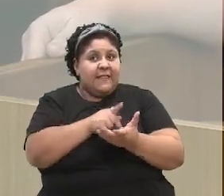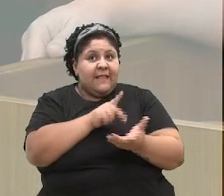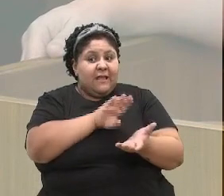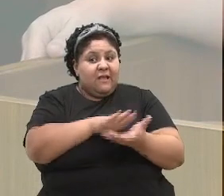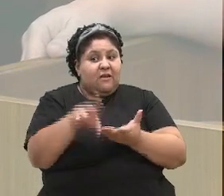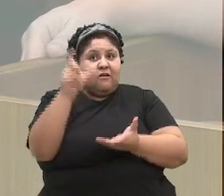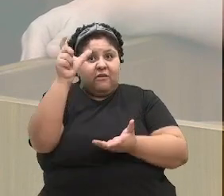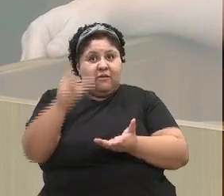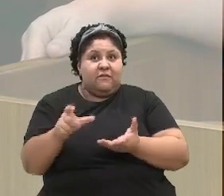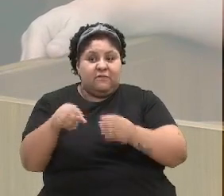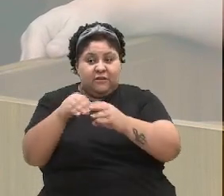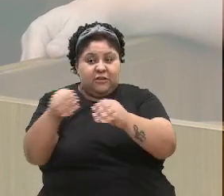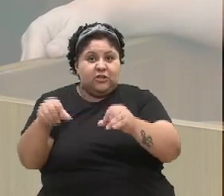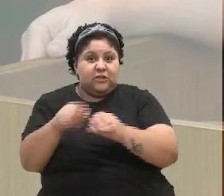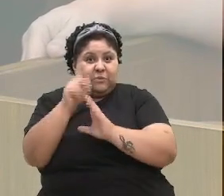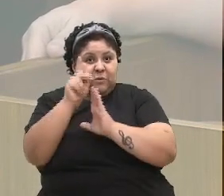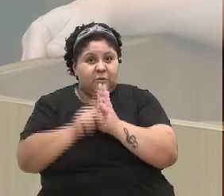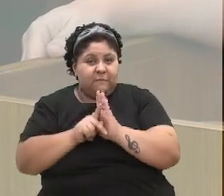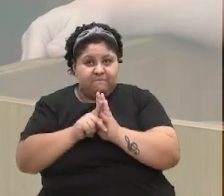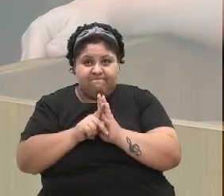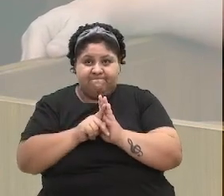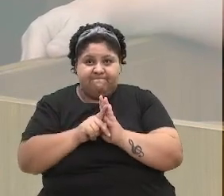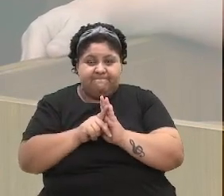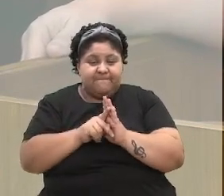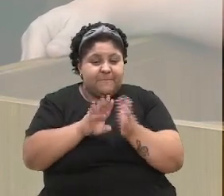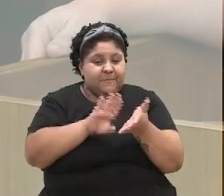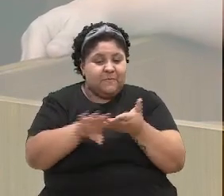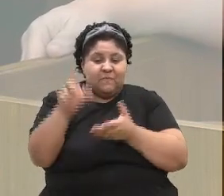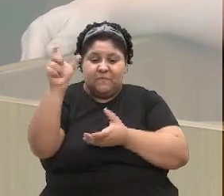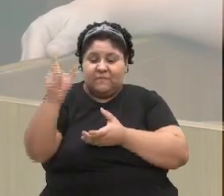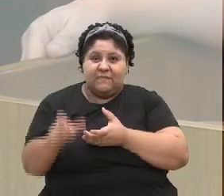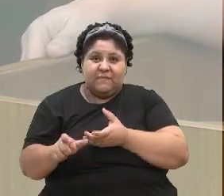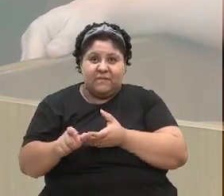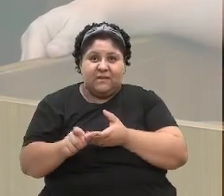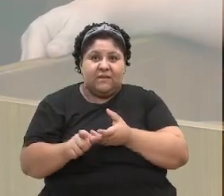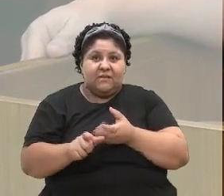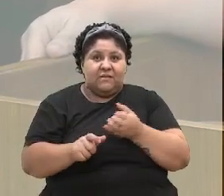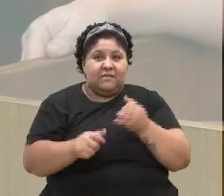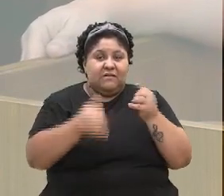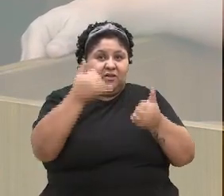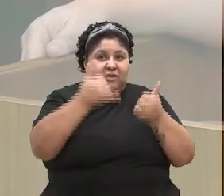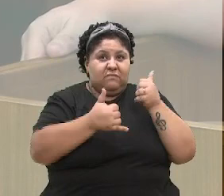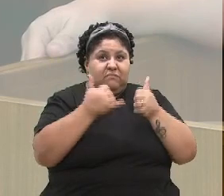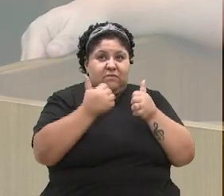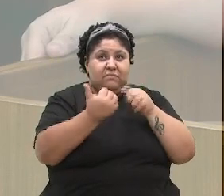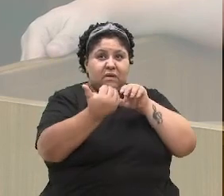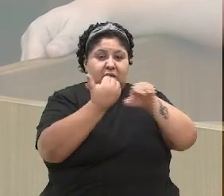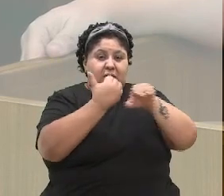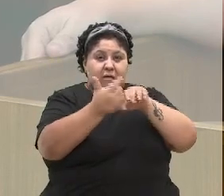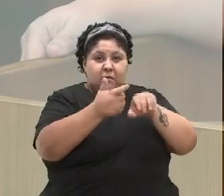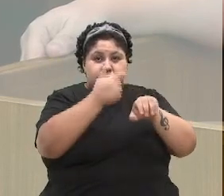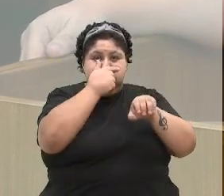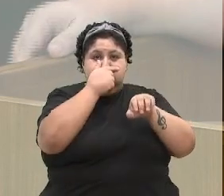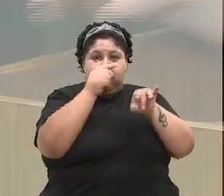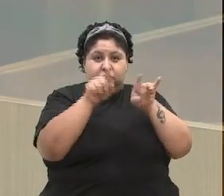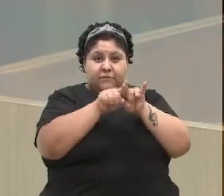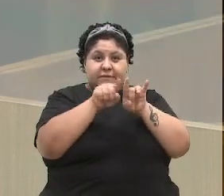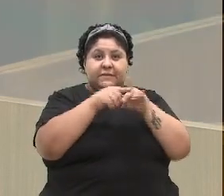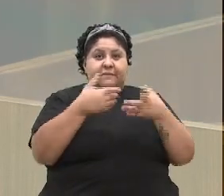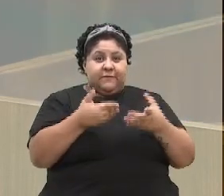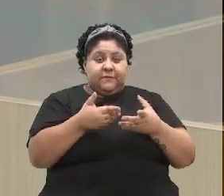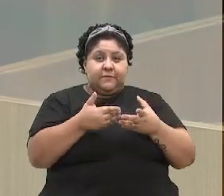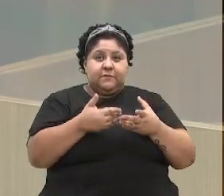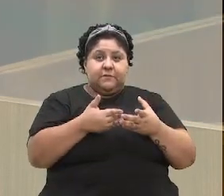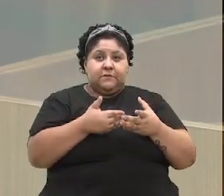as pessoas do pó esse projeto. Não tira as pessoas do trânsito e engarrafamento. E quando